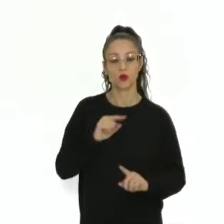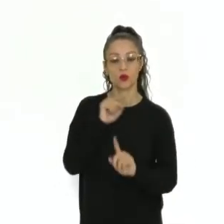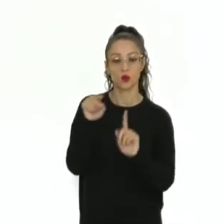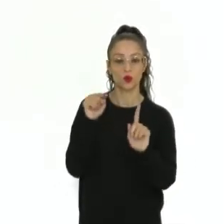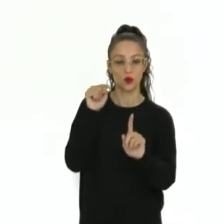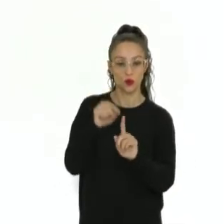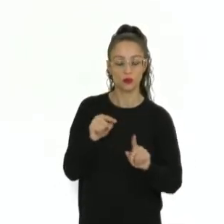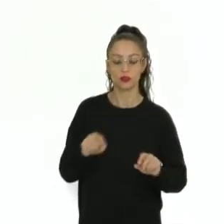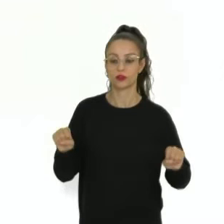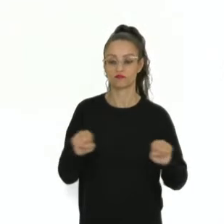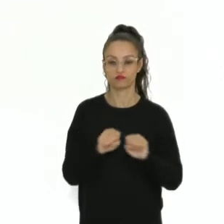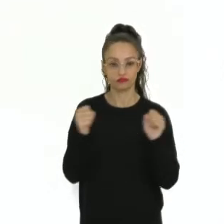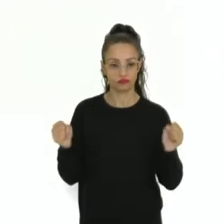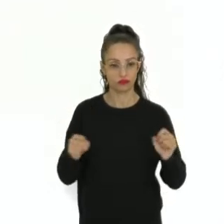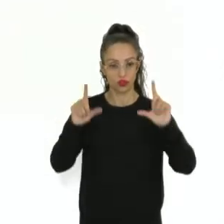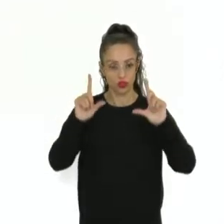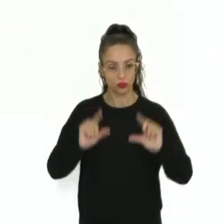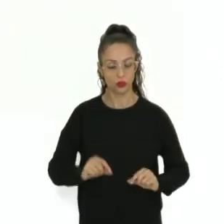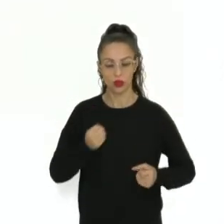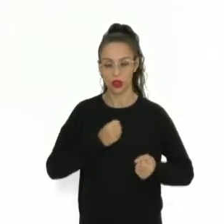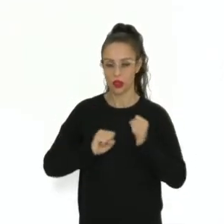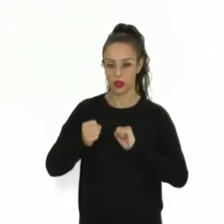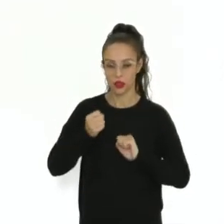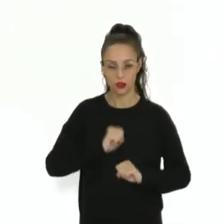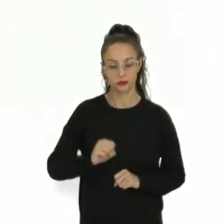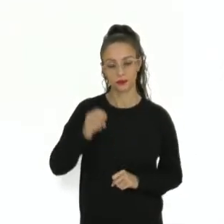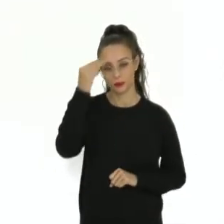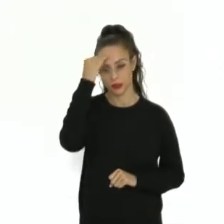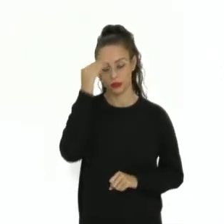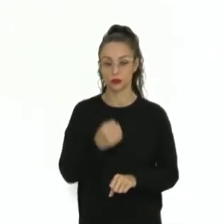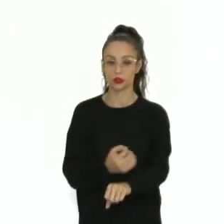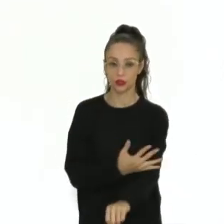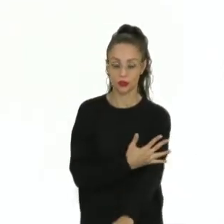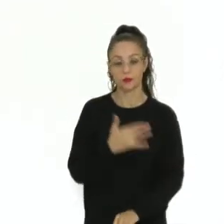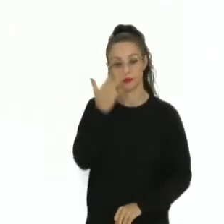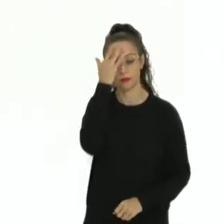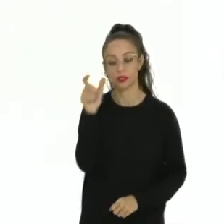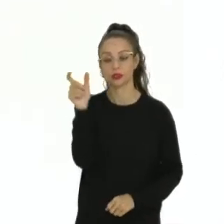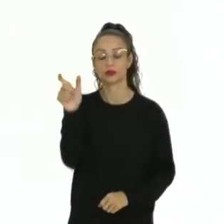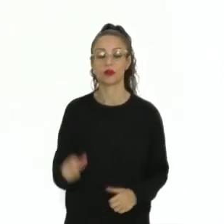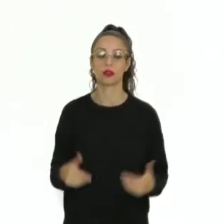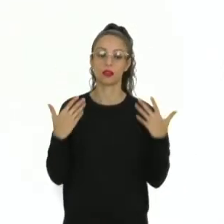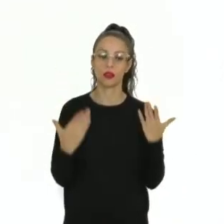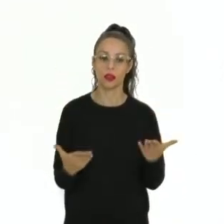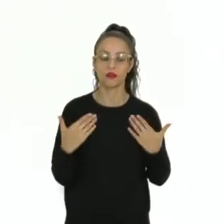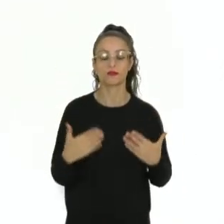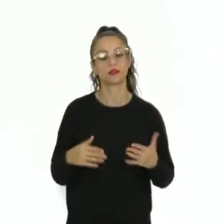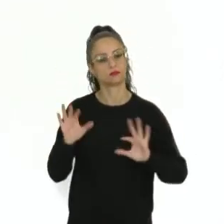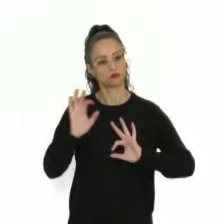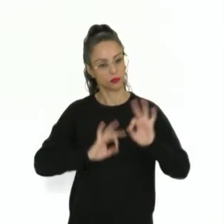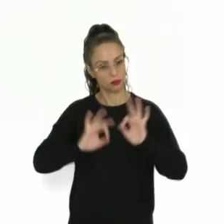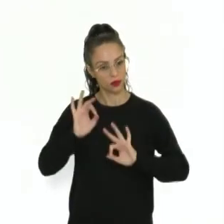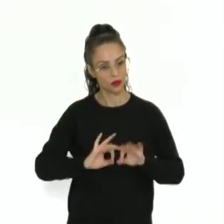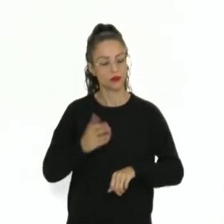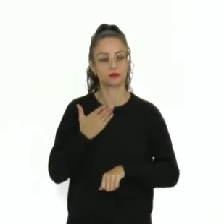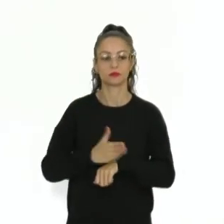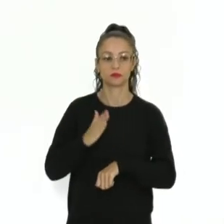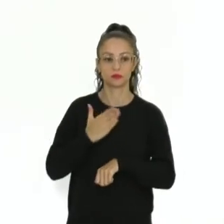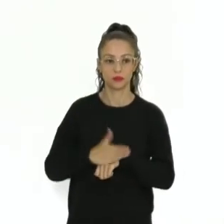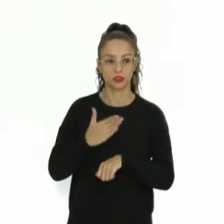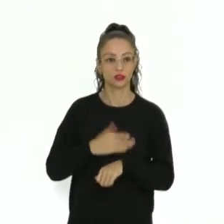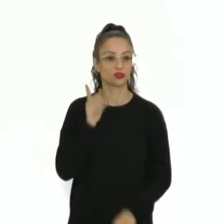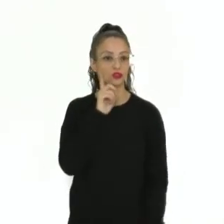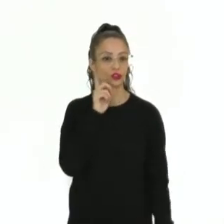as tensões físicas, mentais e emocionais. Os praticantes saem mais leves e preparadas para as atividades